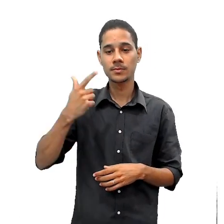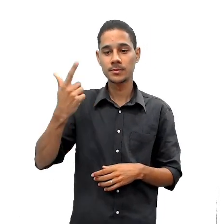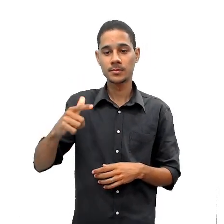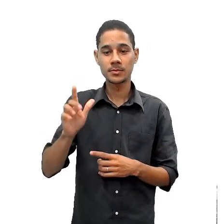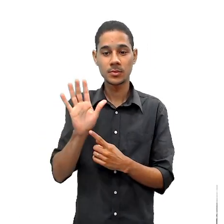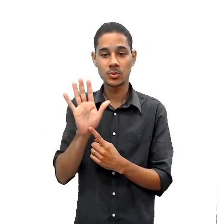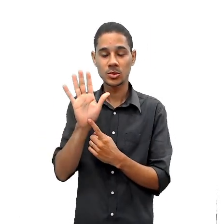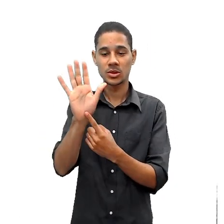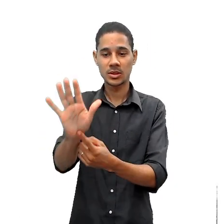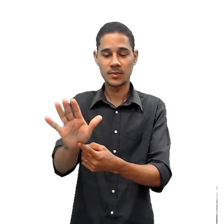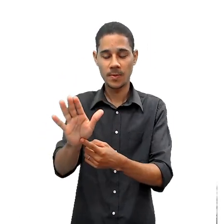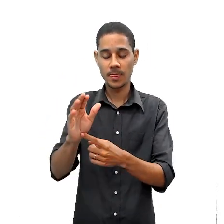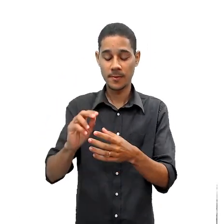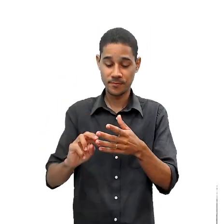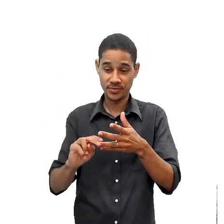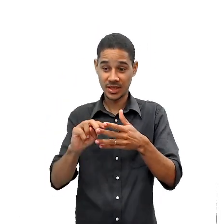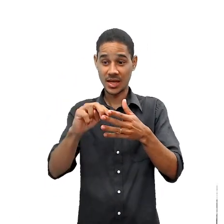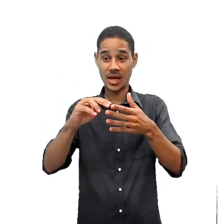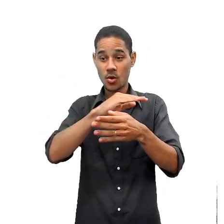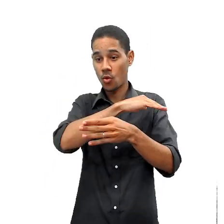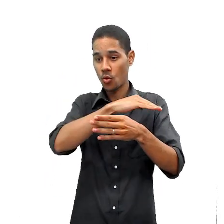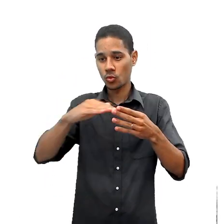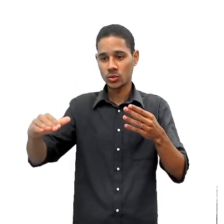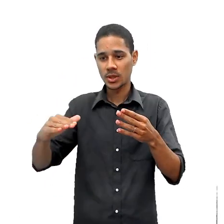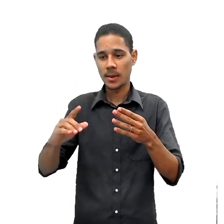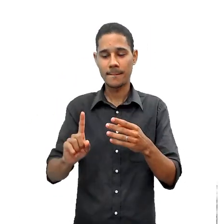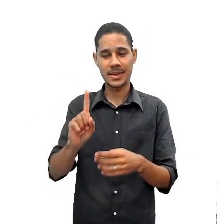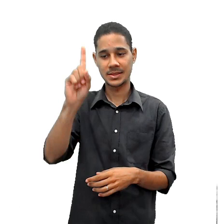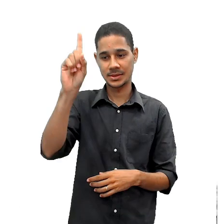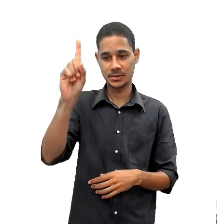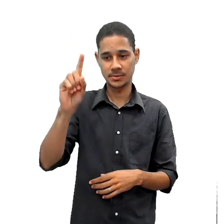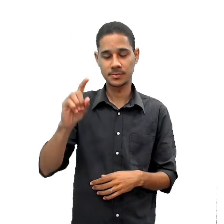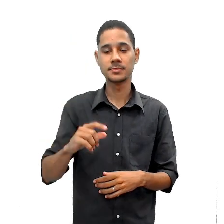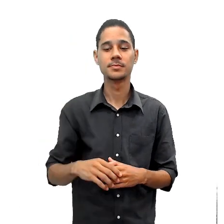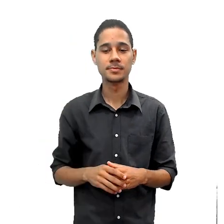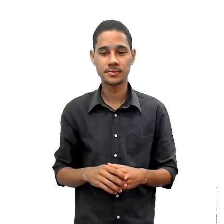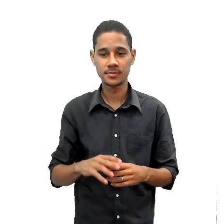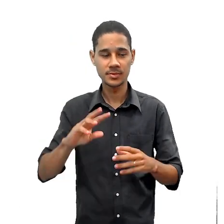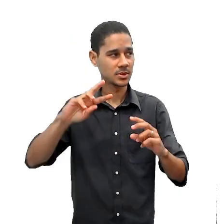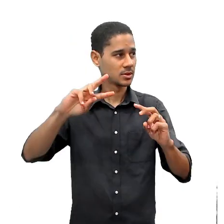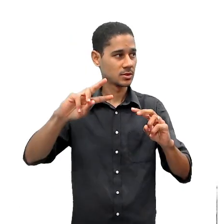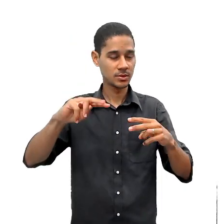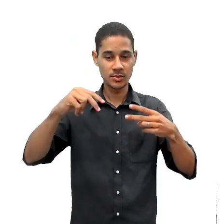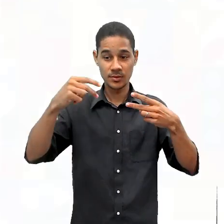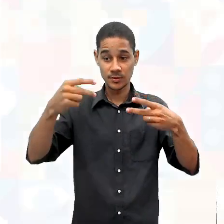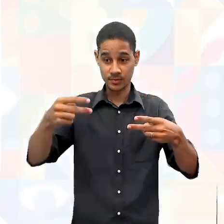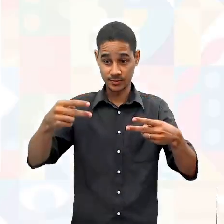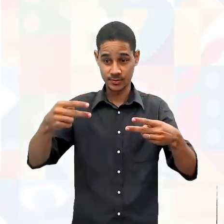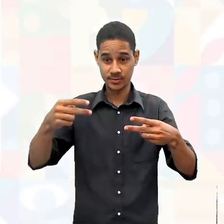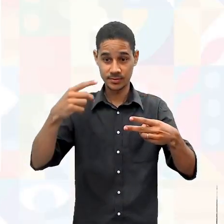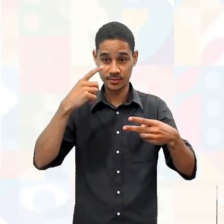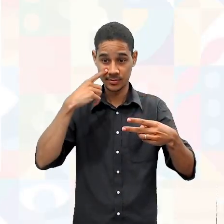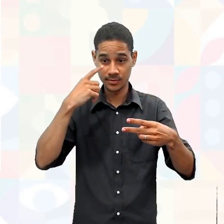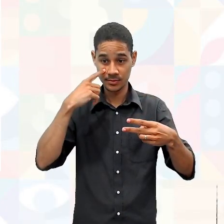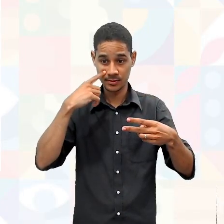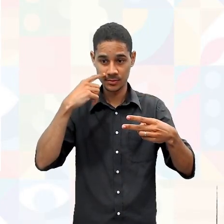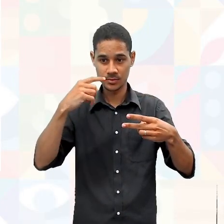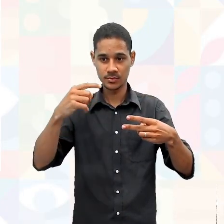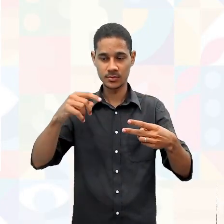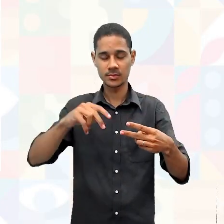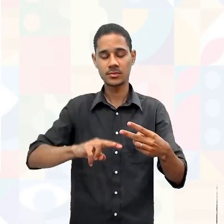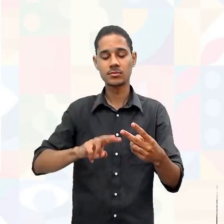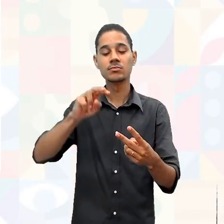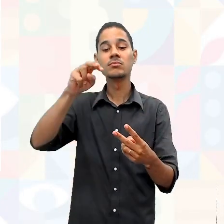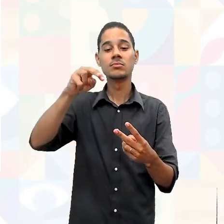a escada será cortada para cima. Né? Quando eu viro isso, eu vou ter uma visão daquela parede ali que está acima